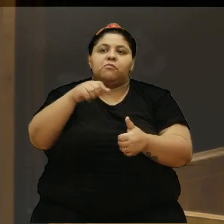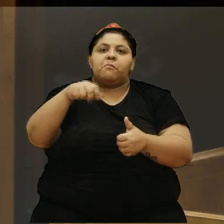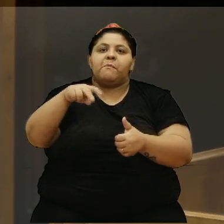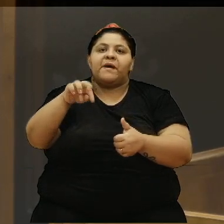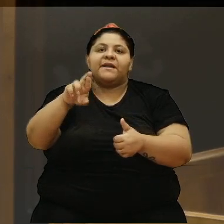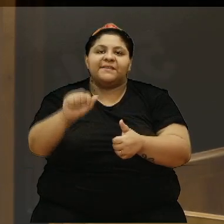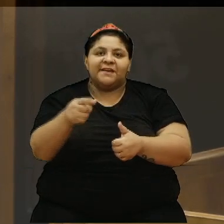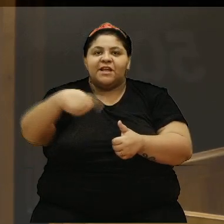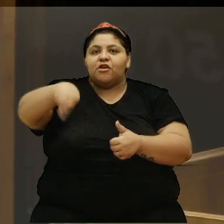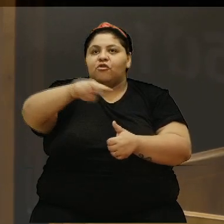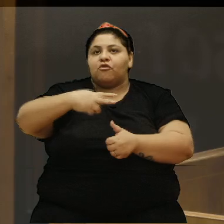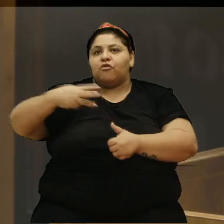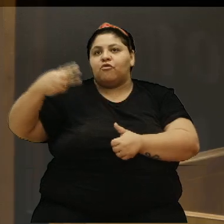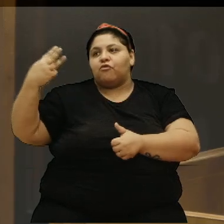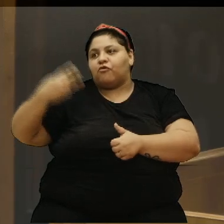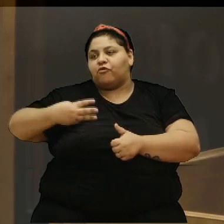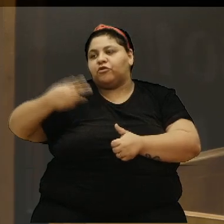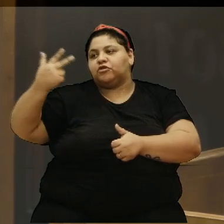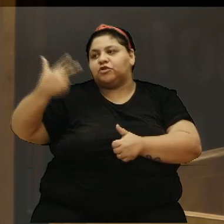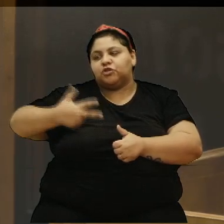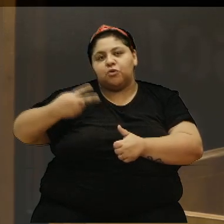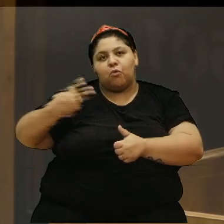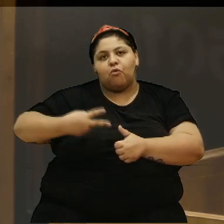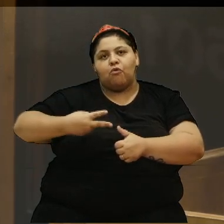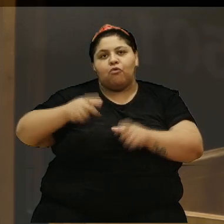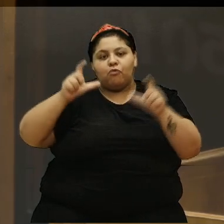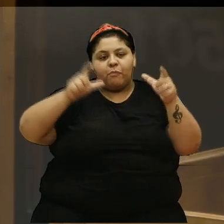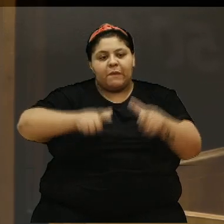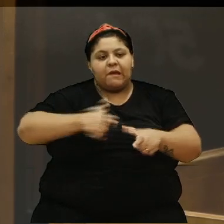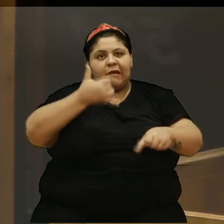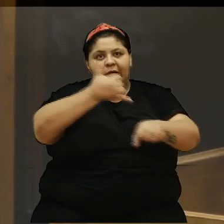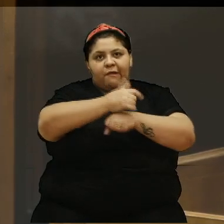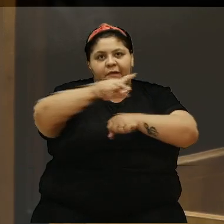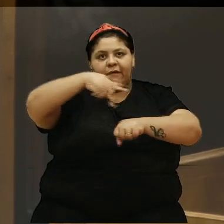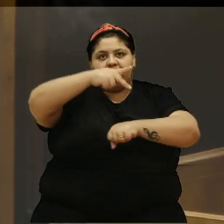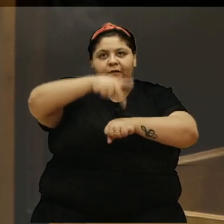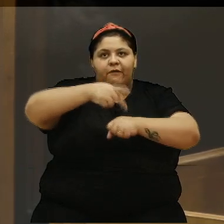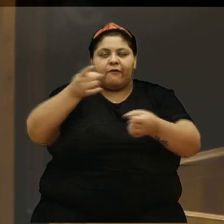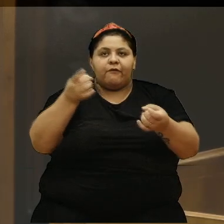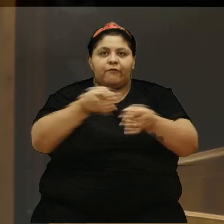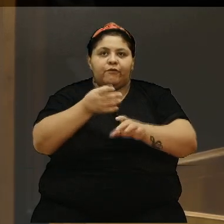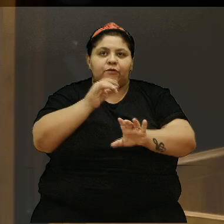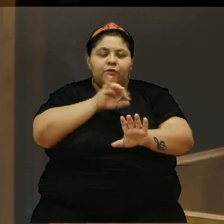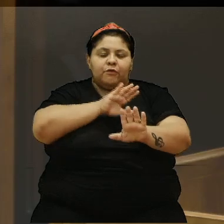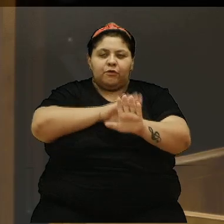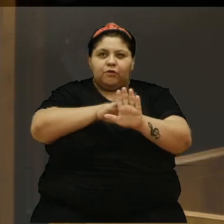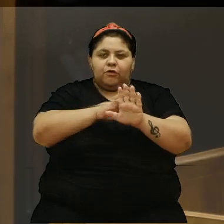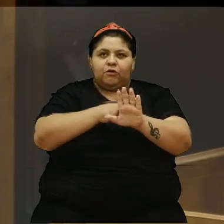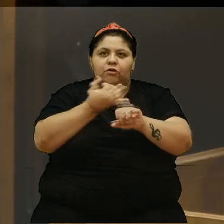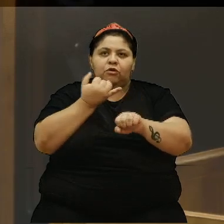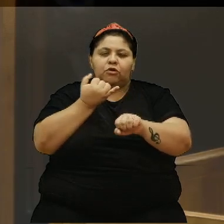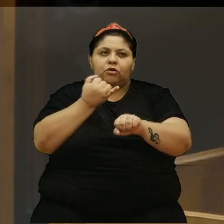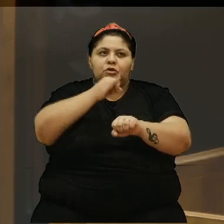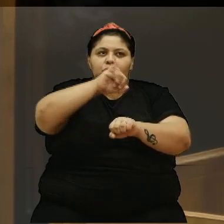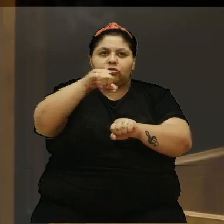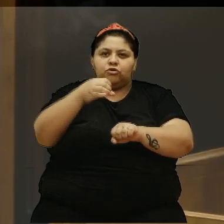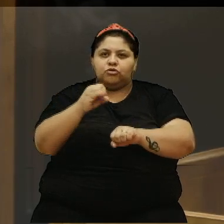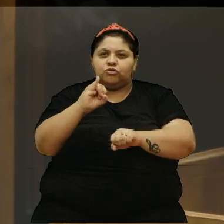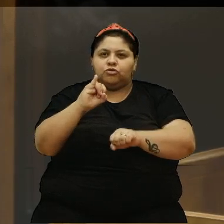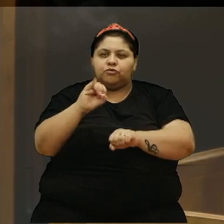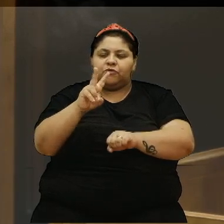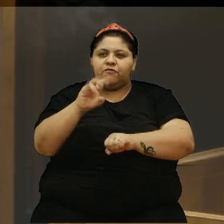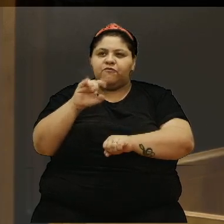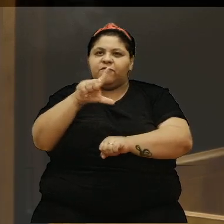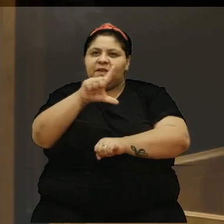de que somos o segundo polo metal mecânico do país, né? Às vezes estamos aí atrás de Joinville, competindo sempre com essa cidade aí da vizinha